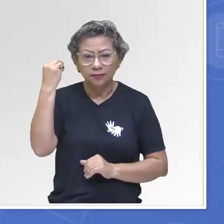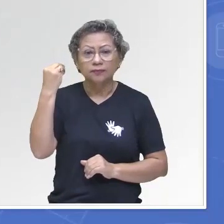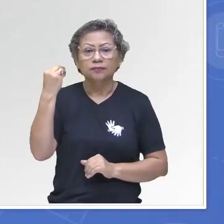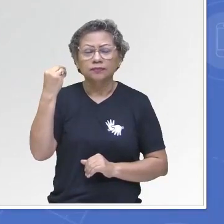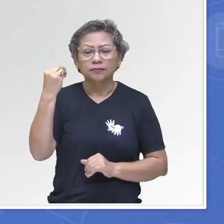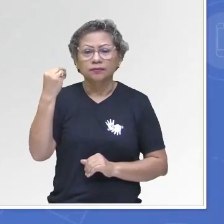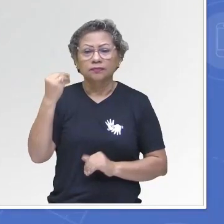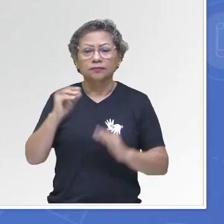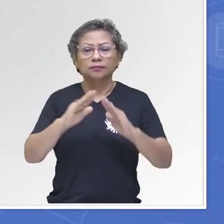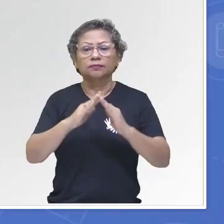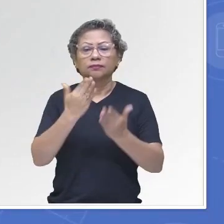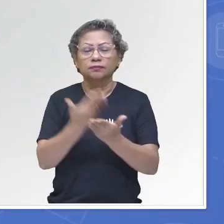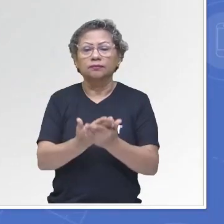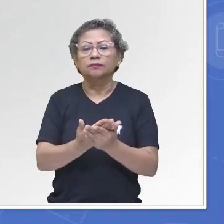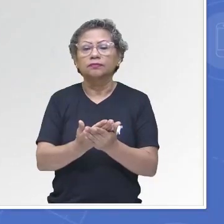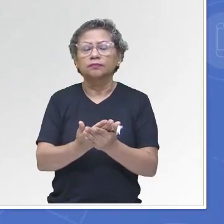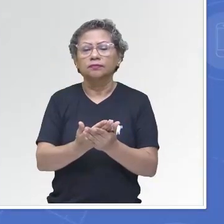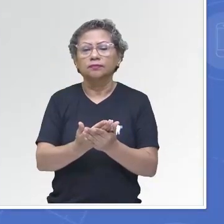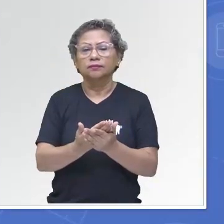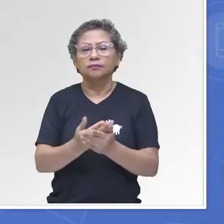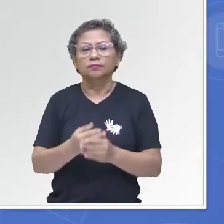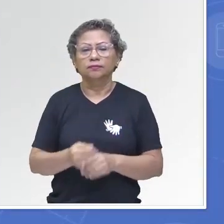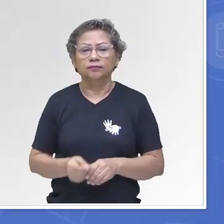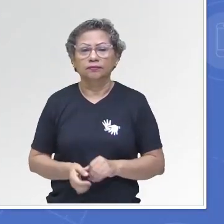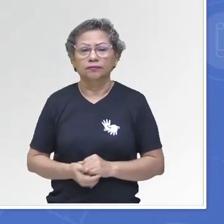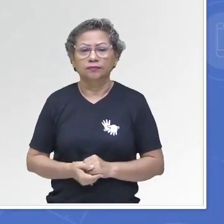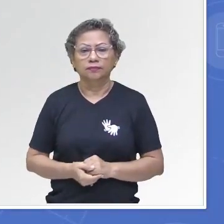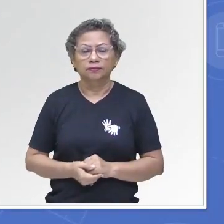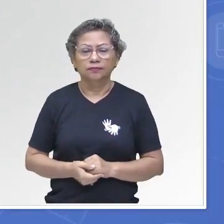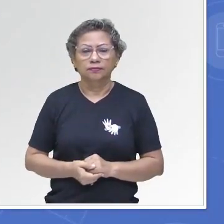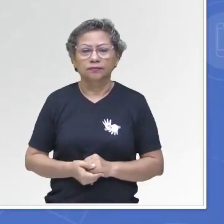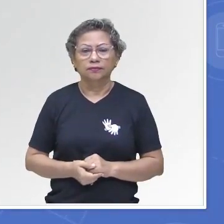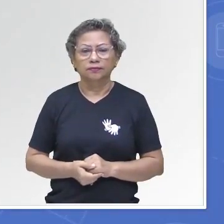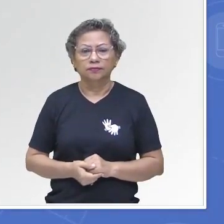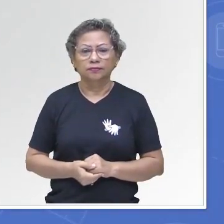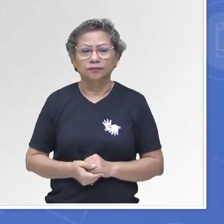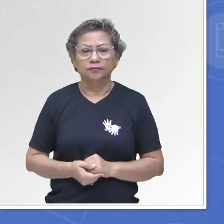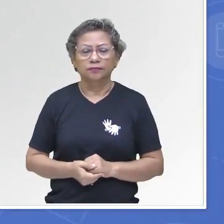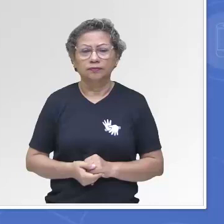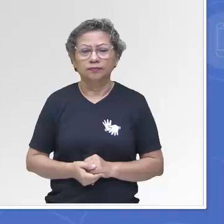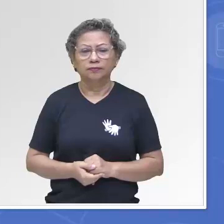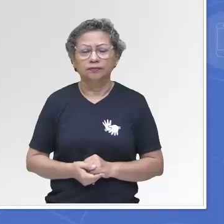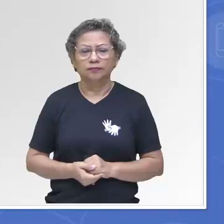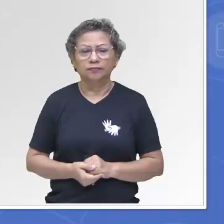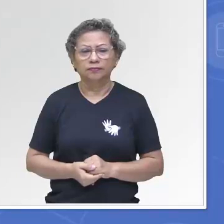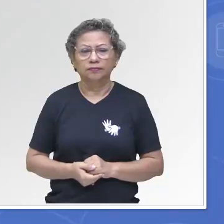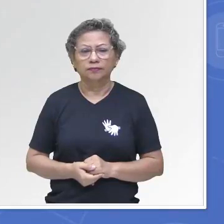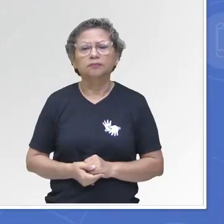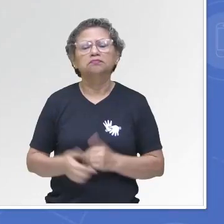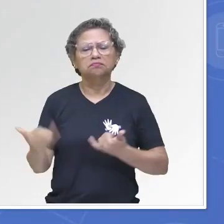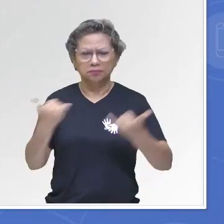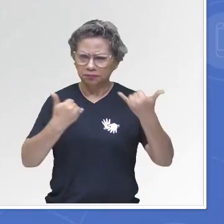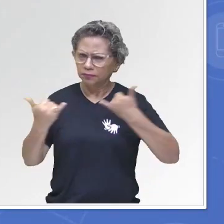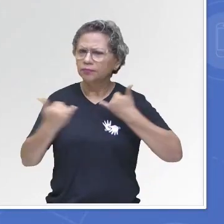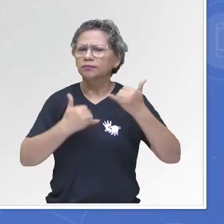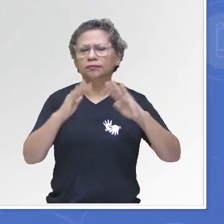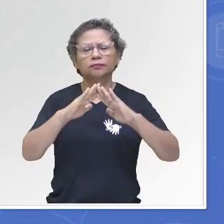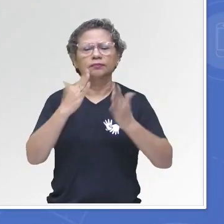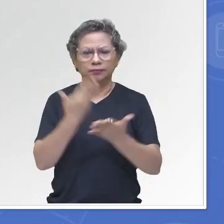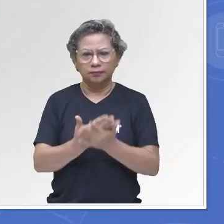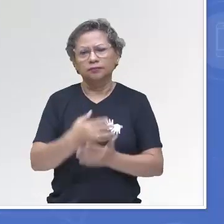de que escola vocês estão estudando, tá bom? Não esqueçam. Vou mandar um abraço para vocês também aí, de onde vocês estão,